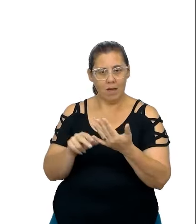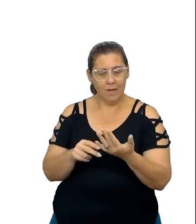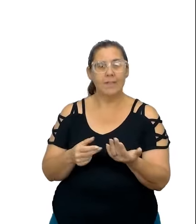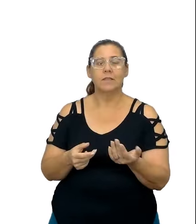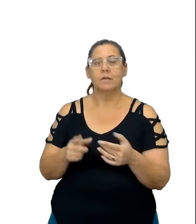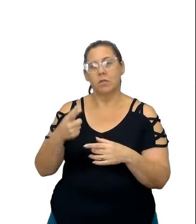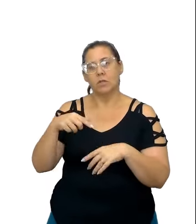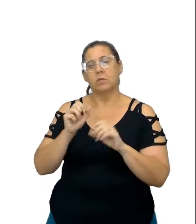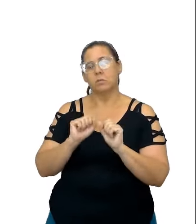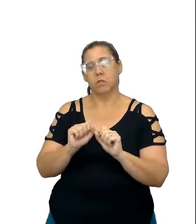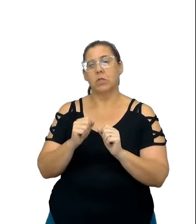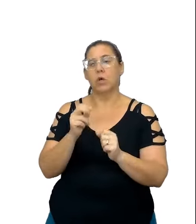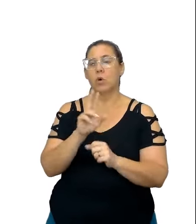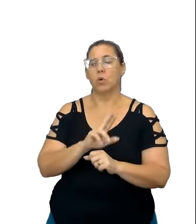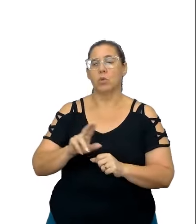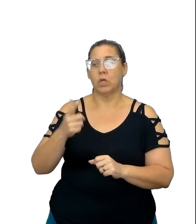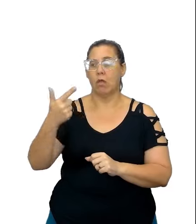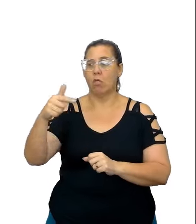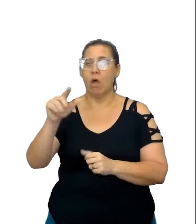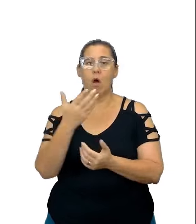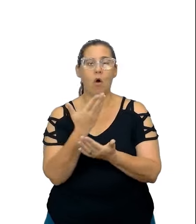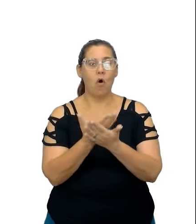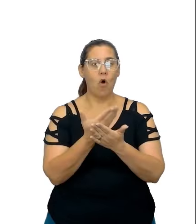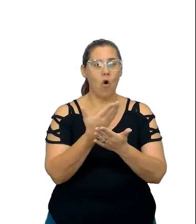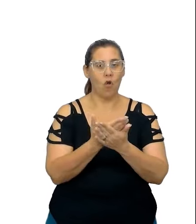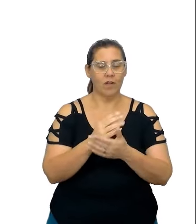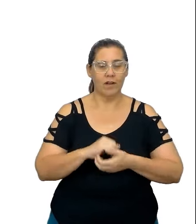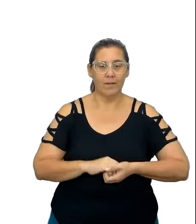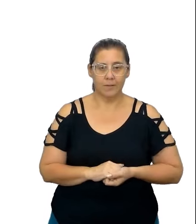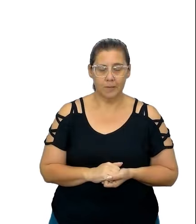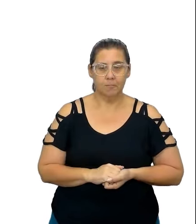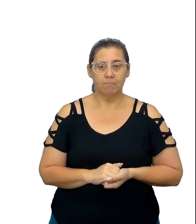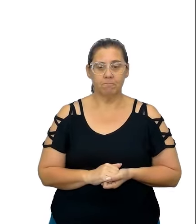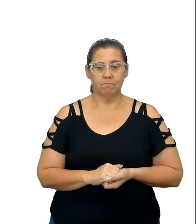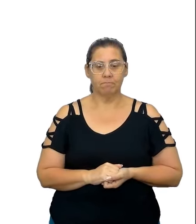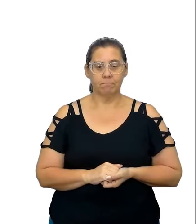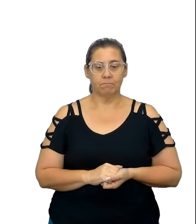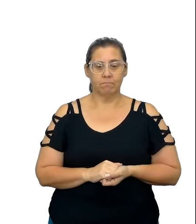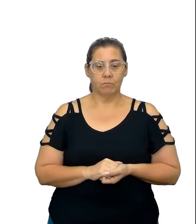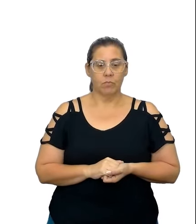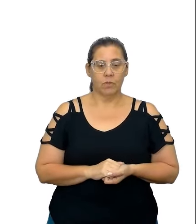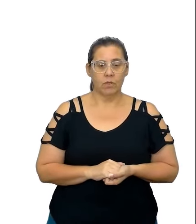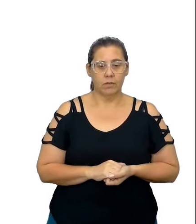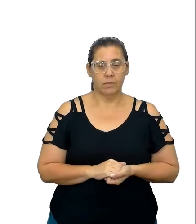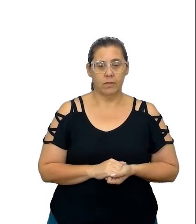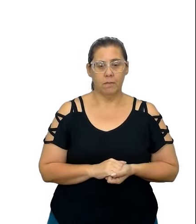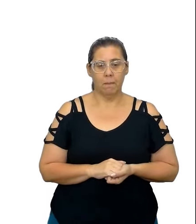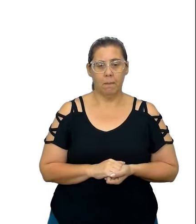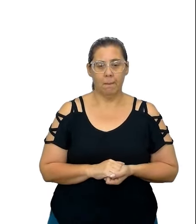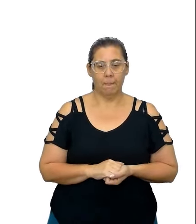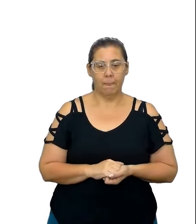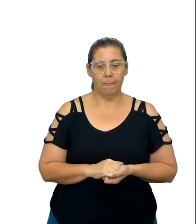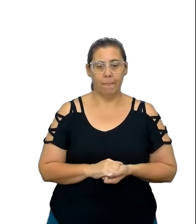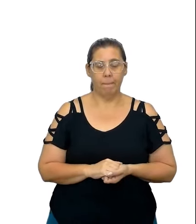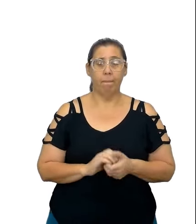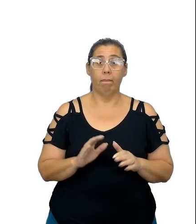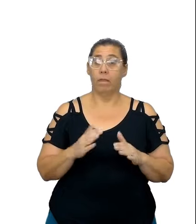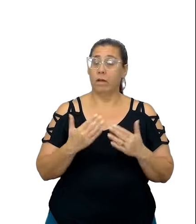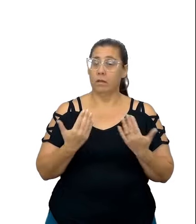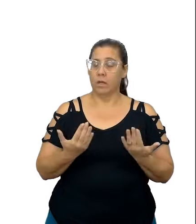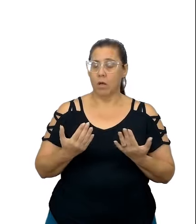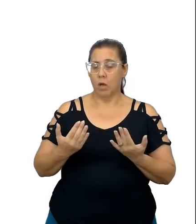de memes para a gente usar na próxima aula, que é a aula que mexe com meme, que trata de meme. Então,